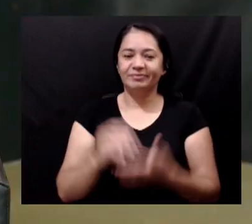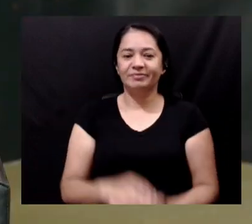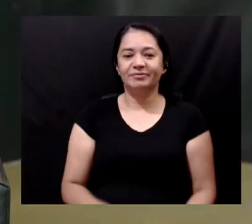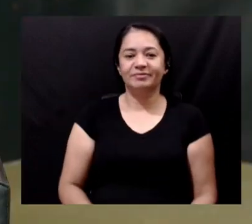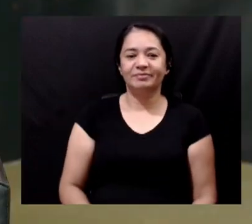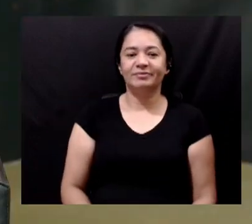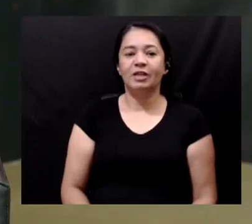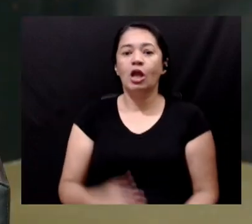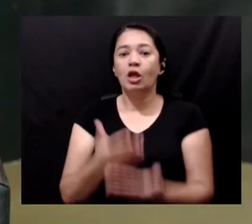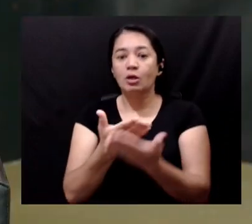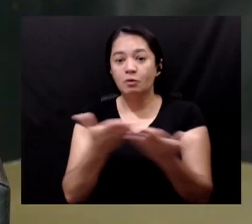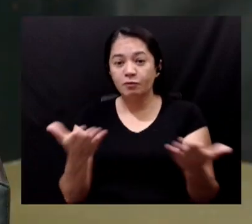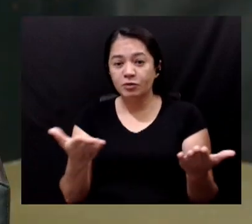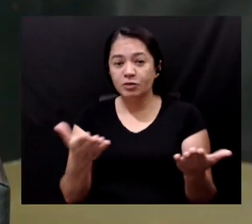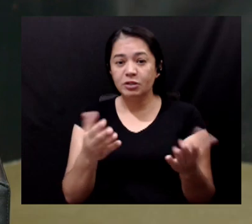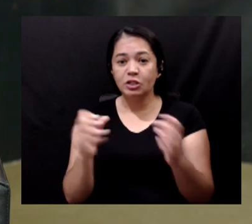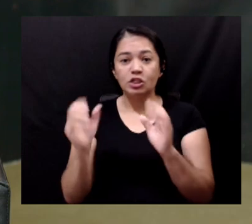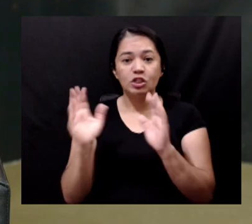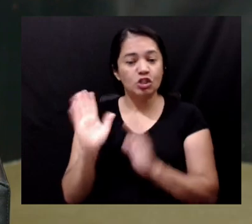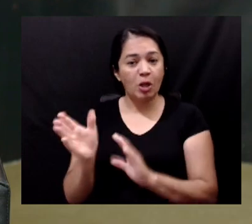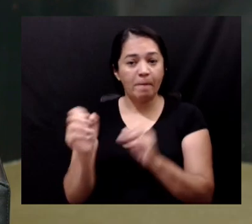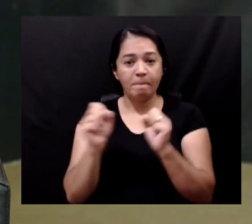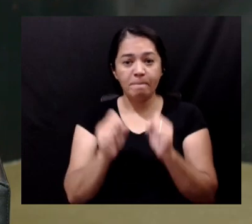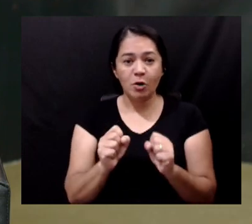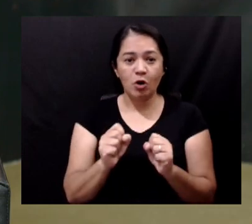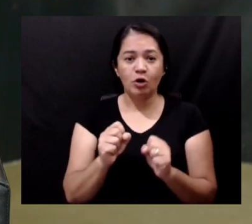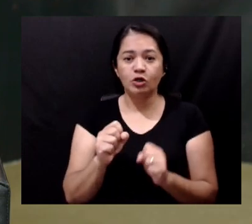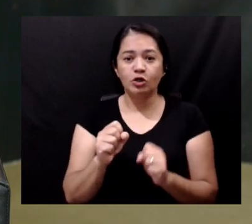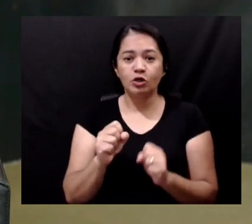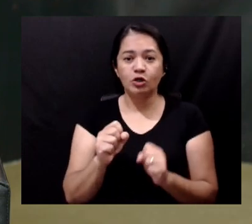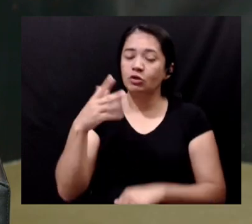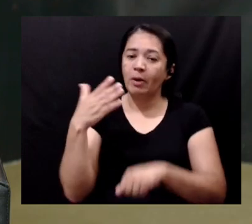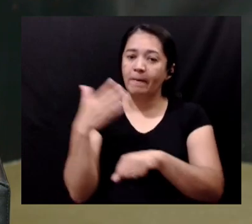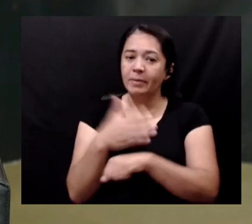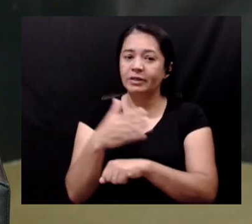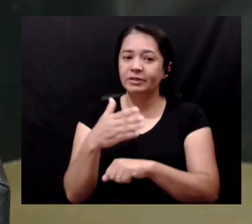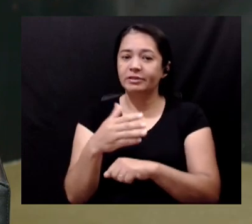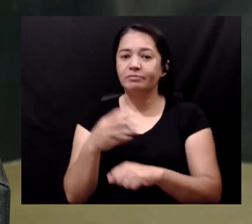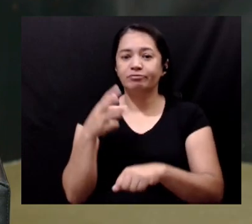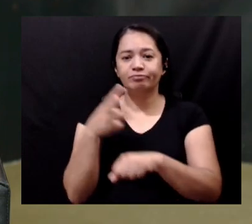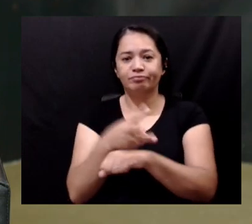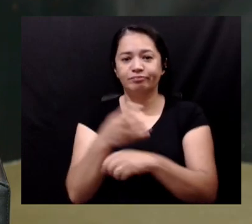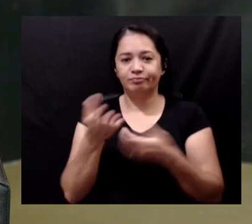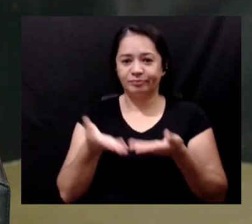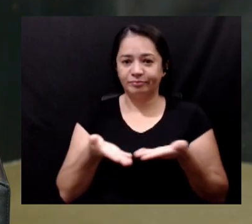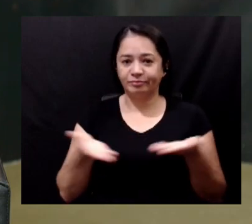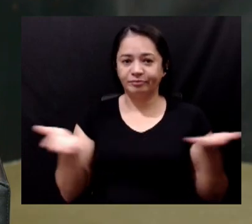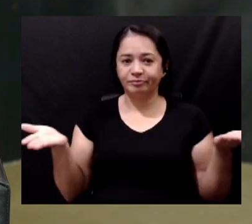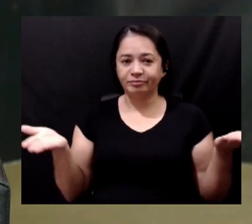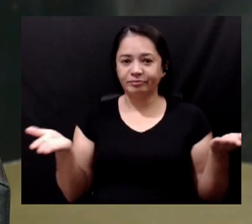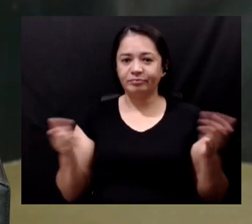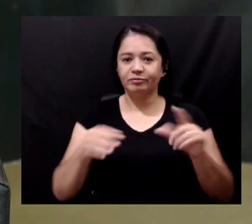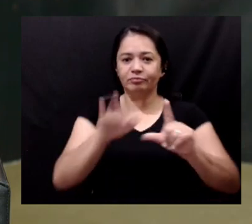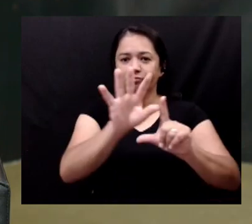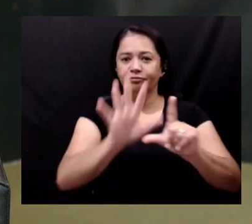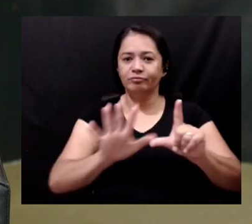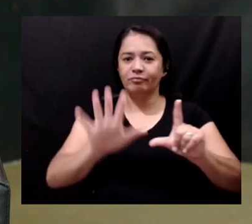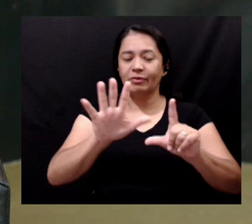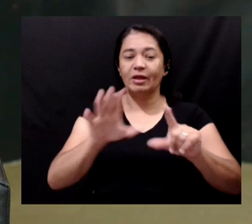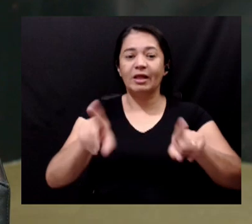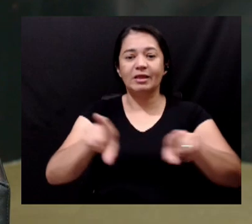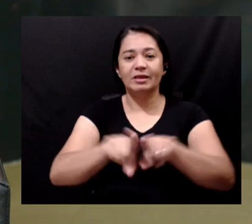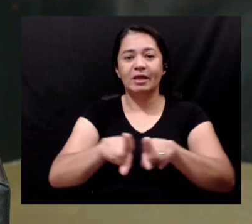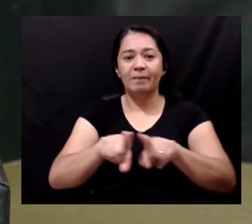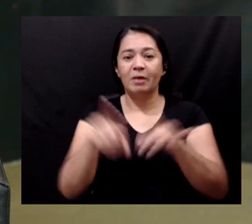já pode mandar para a gente a sua participação através do nosso WhatsApp, está aqui na tela, QR Code também, entrar direto em contato com a